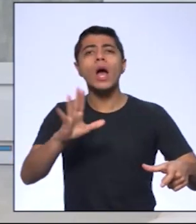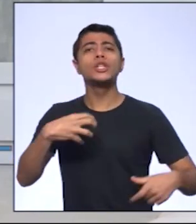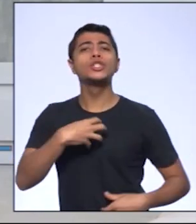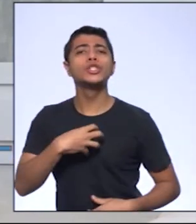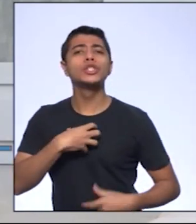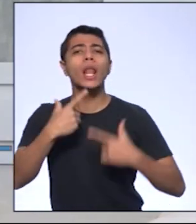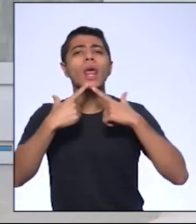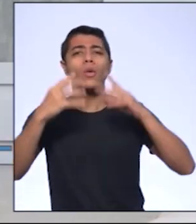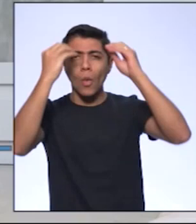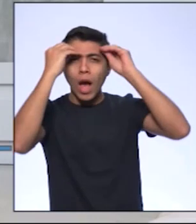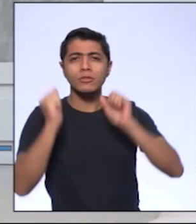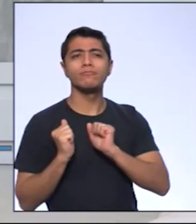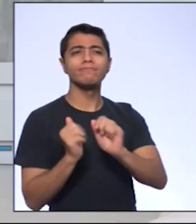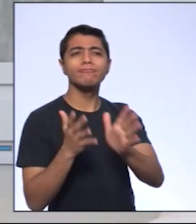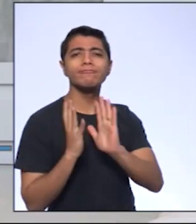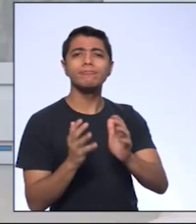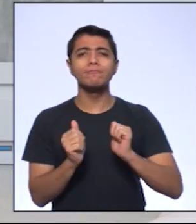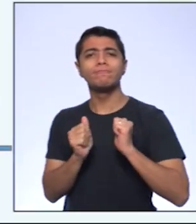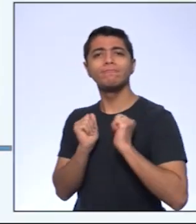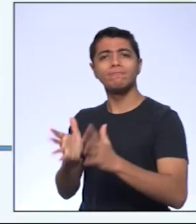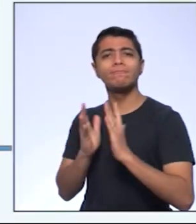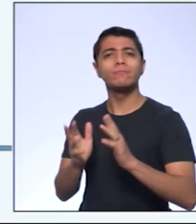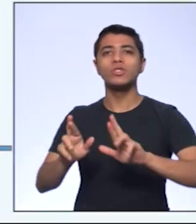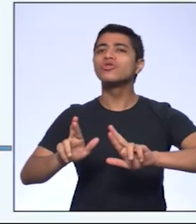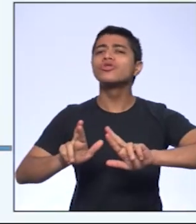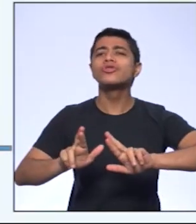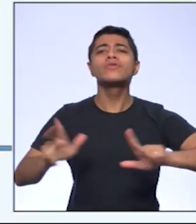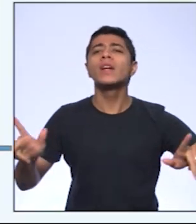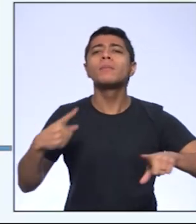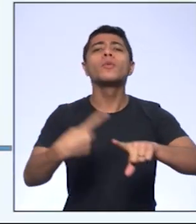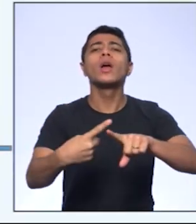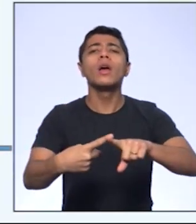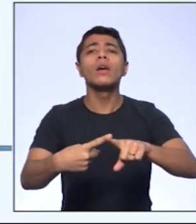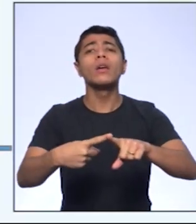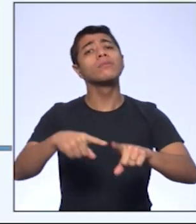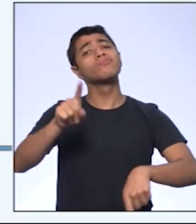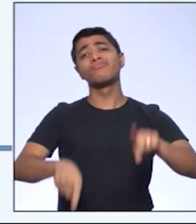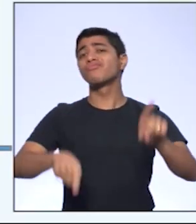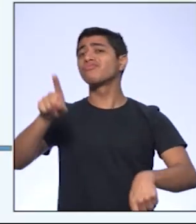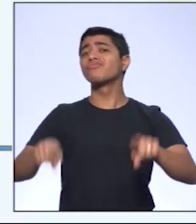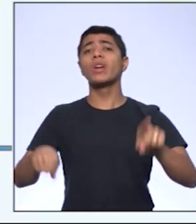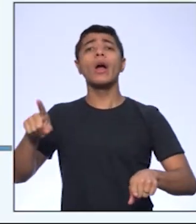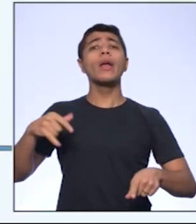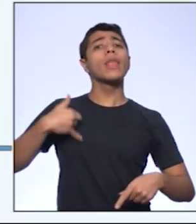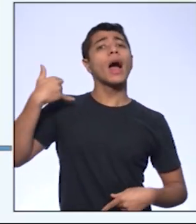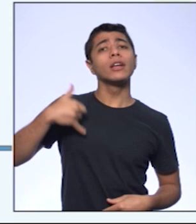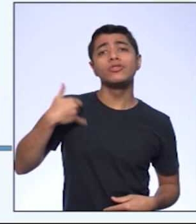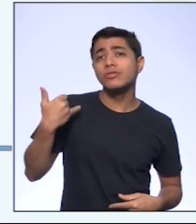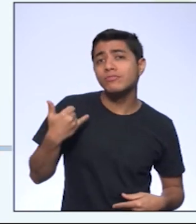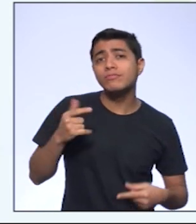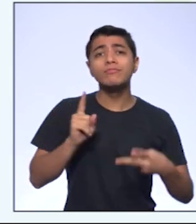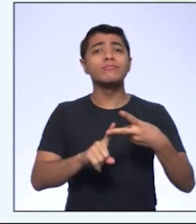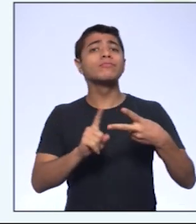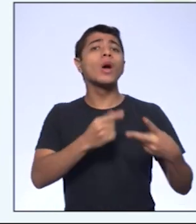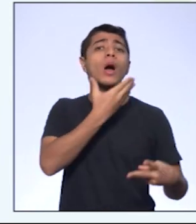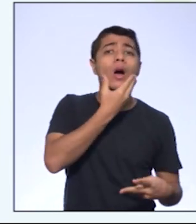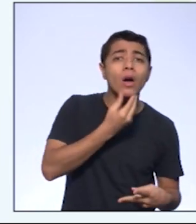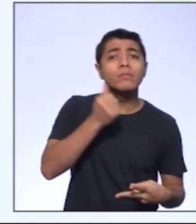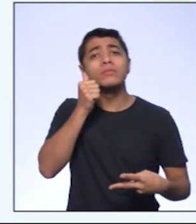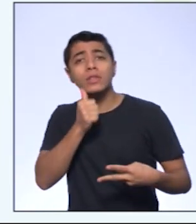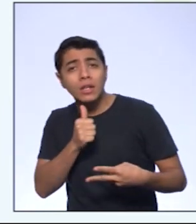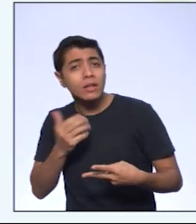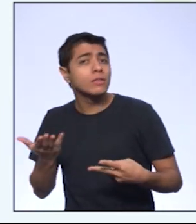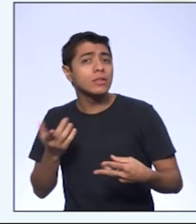isso. A idade, o sexo, o nível de escolaridade, as condições